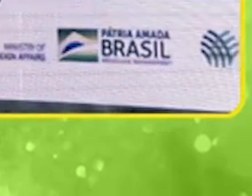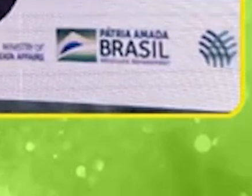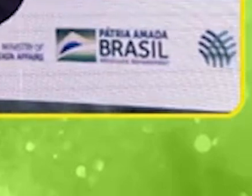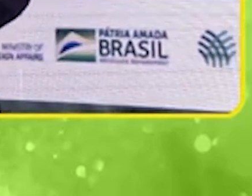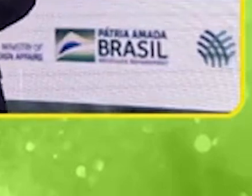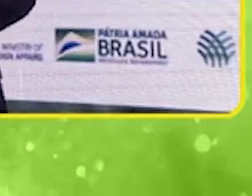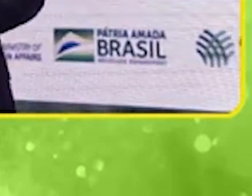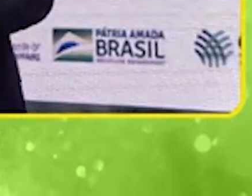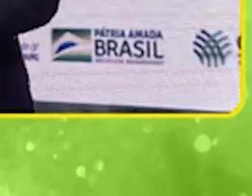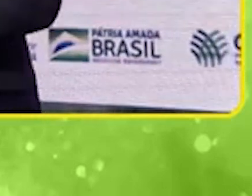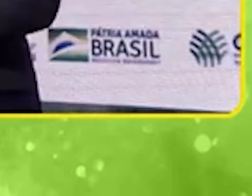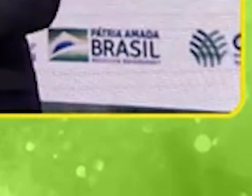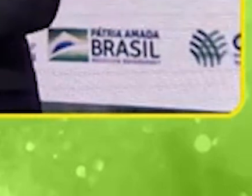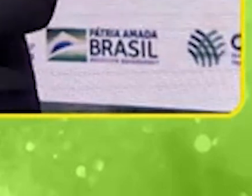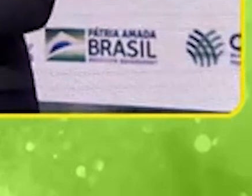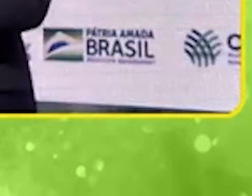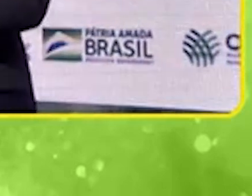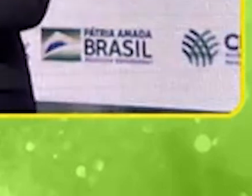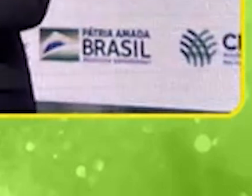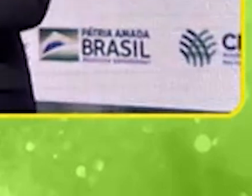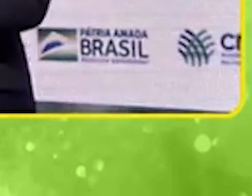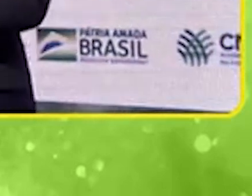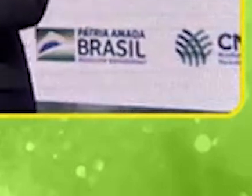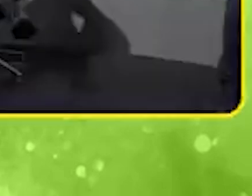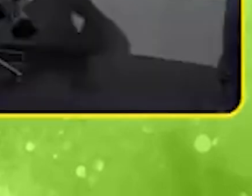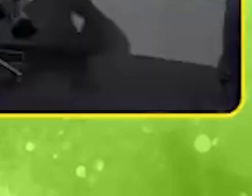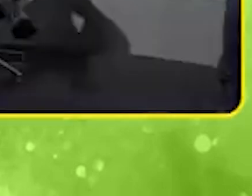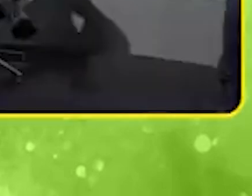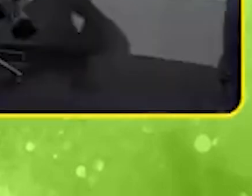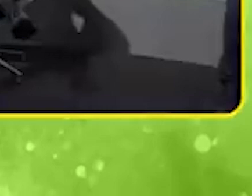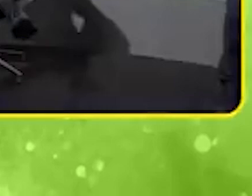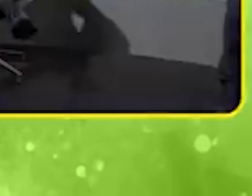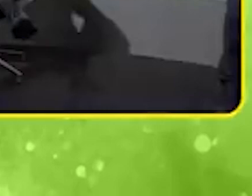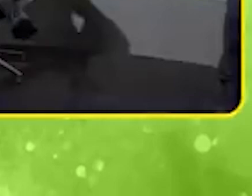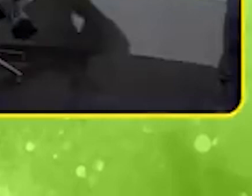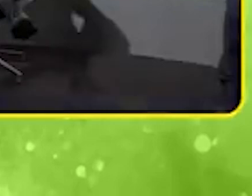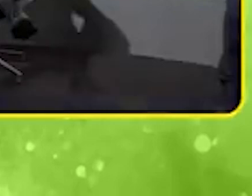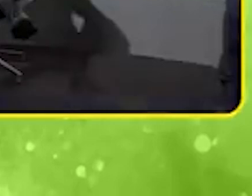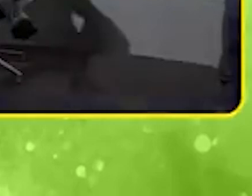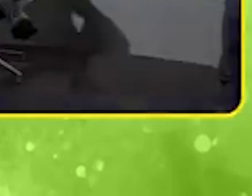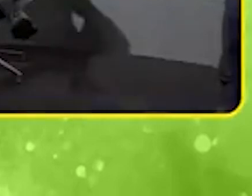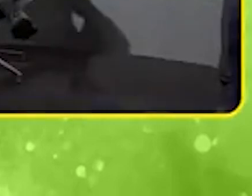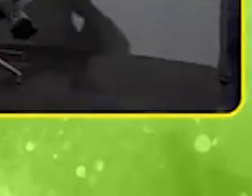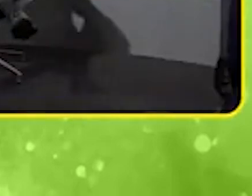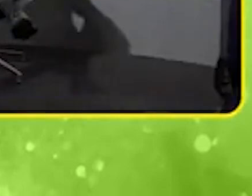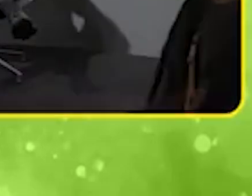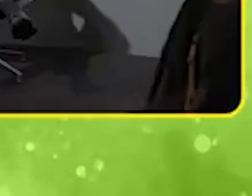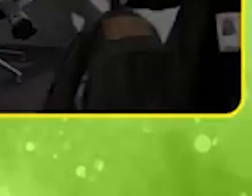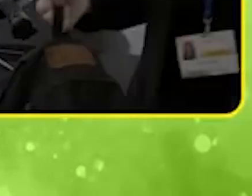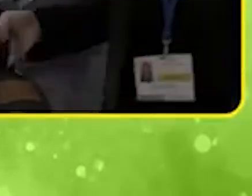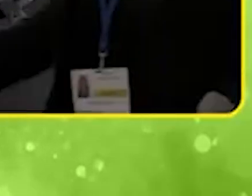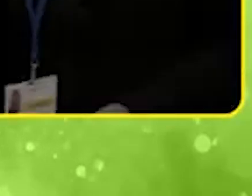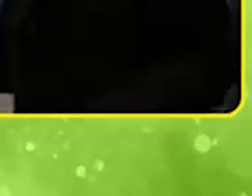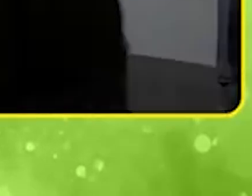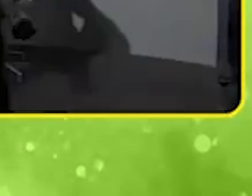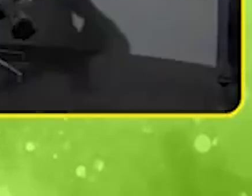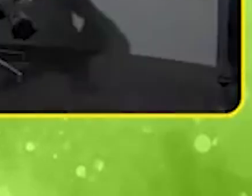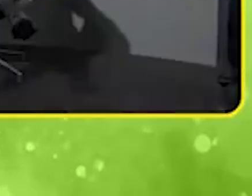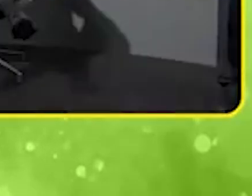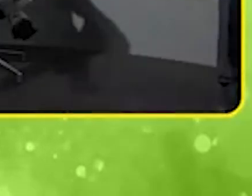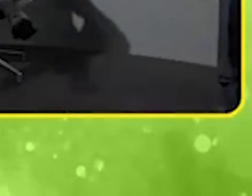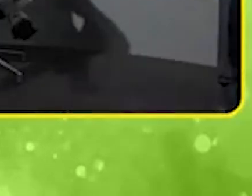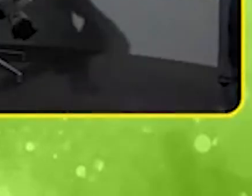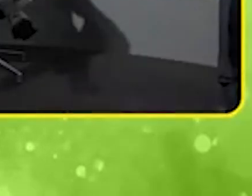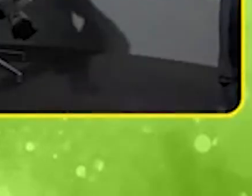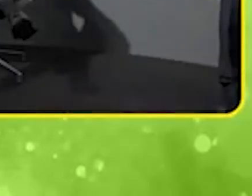no palco secretário de crime relações internacionais Marques Paranaguá e o secretário-adjunto de prima